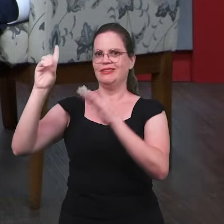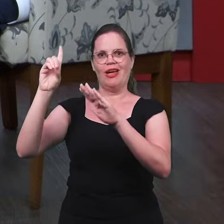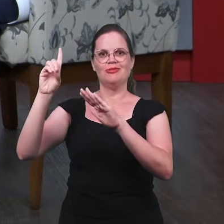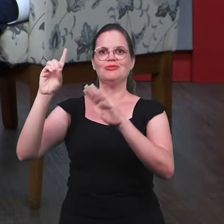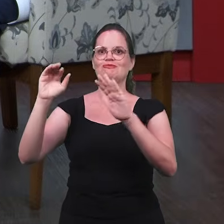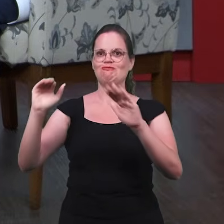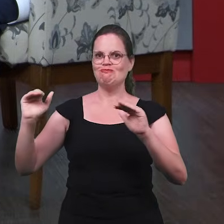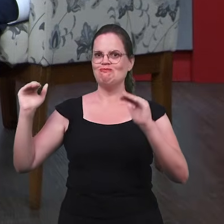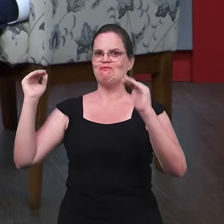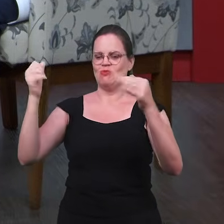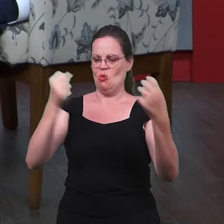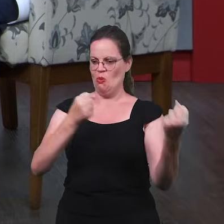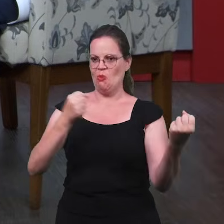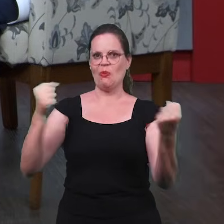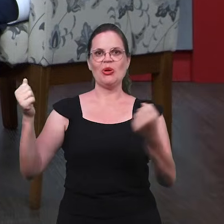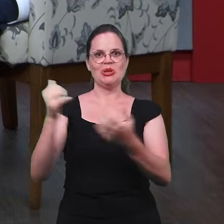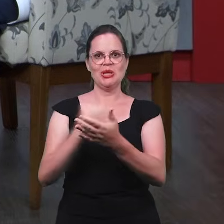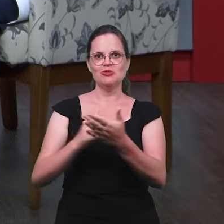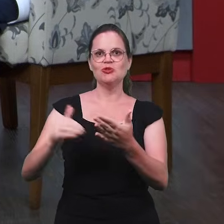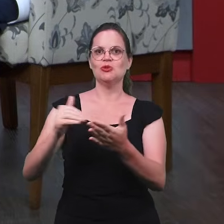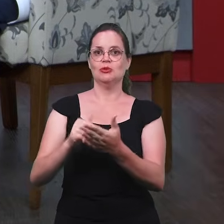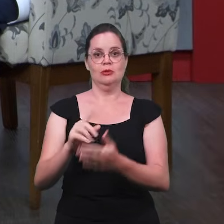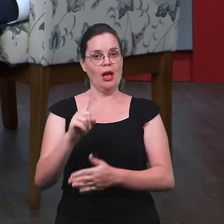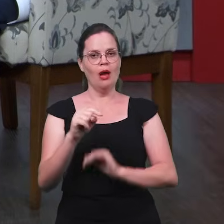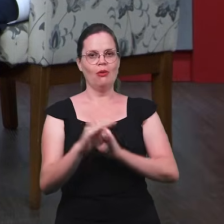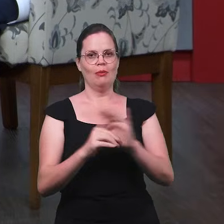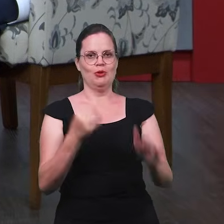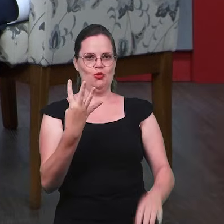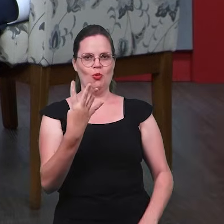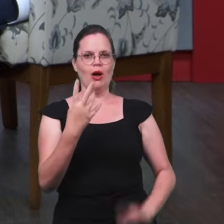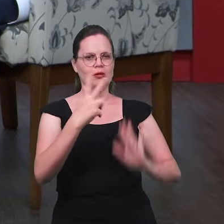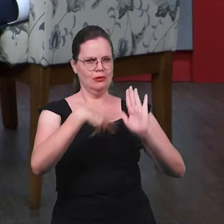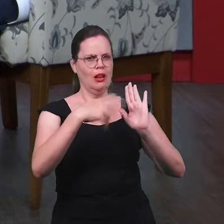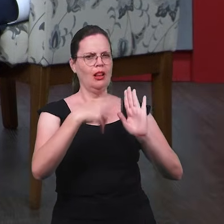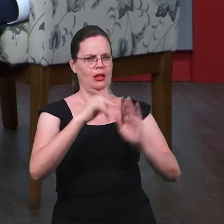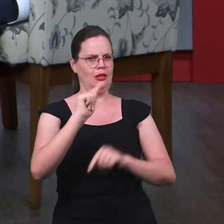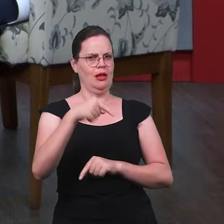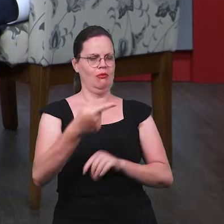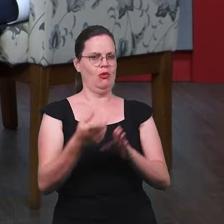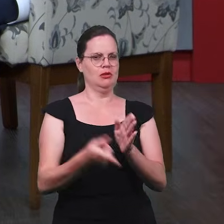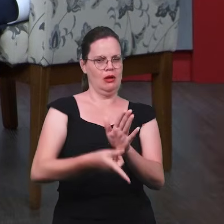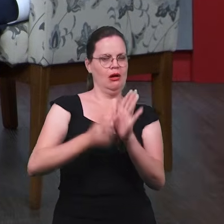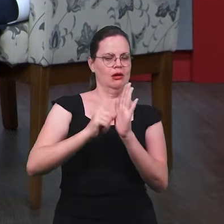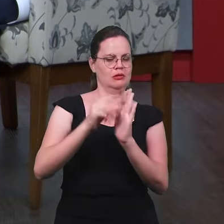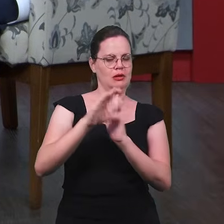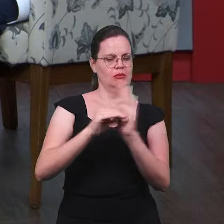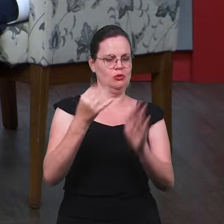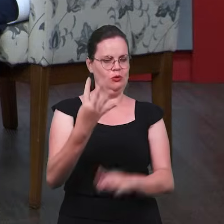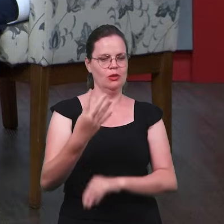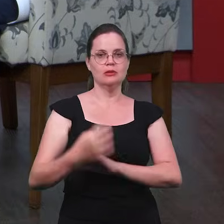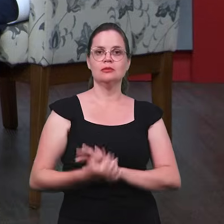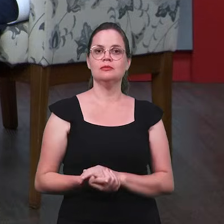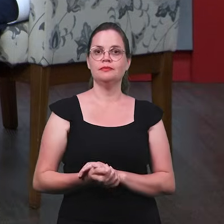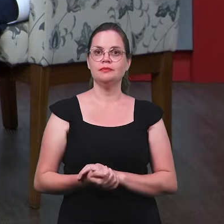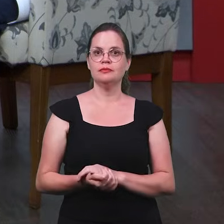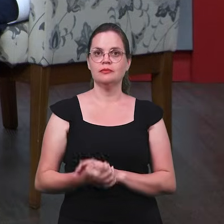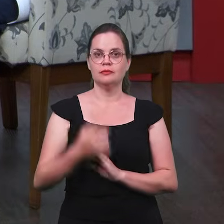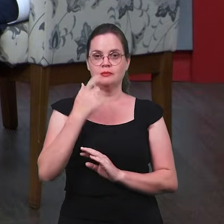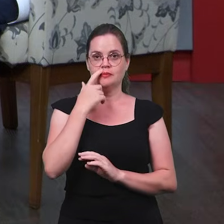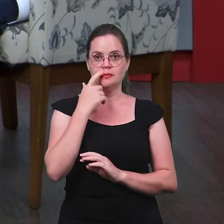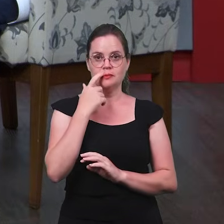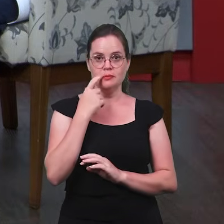grande testemunho. 4, anterior. Então, Daniel diz a Beltsazar, e tu, ó